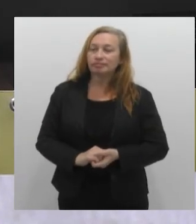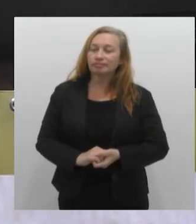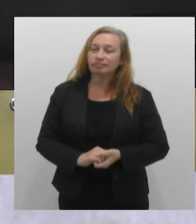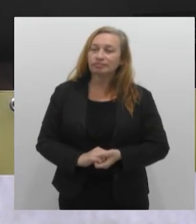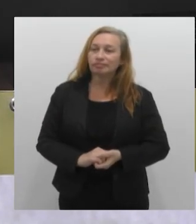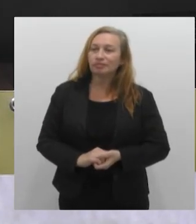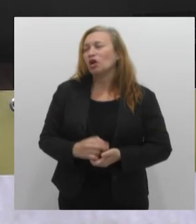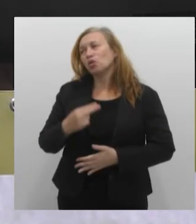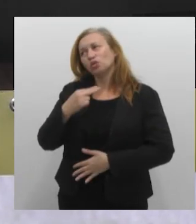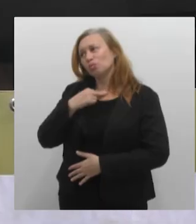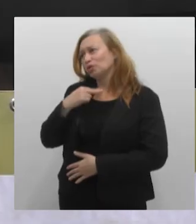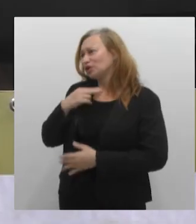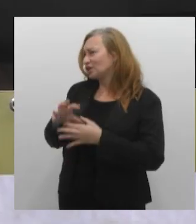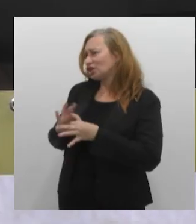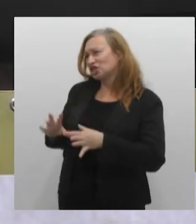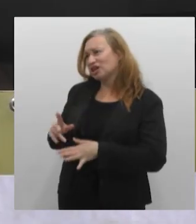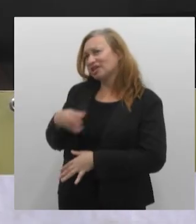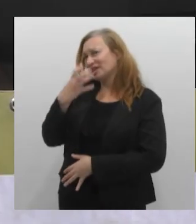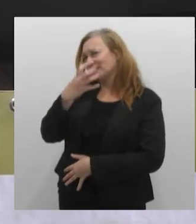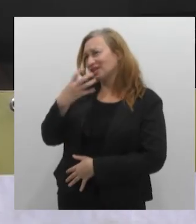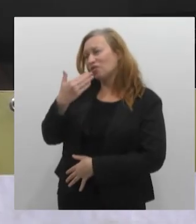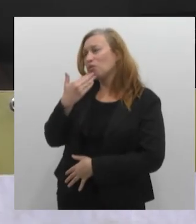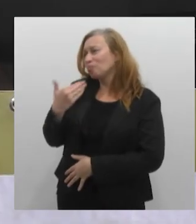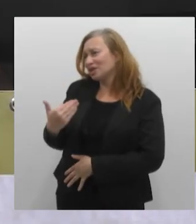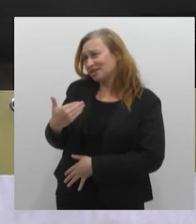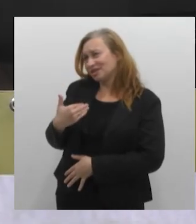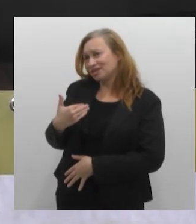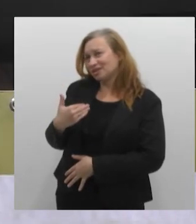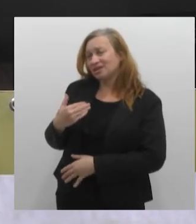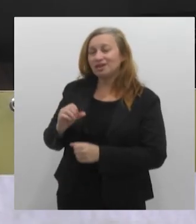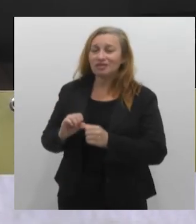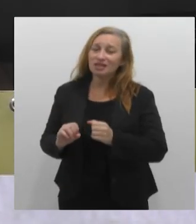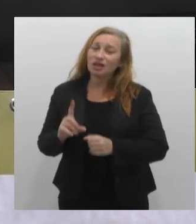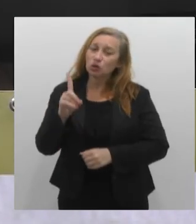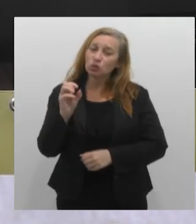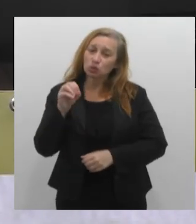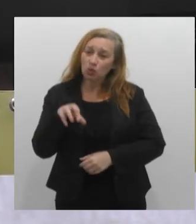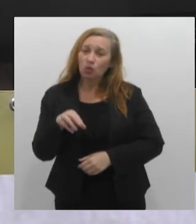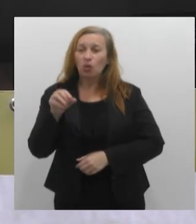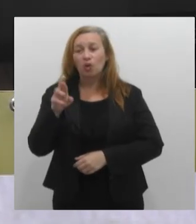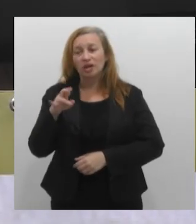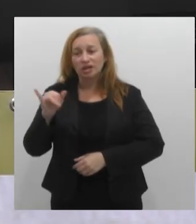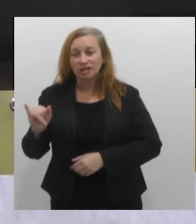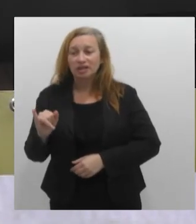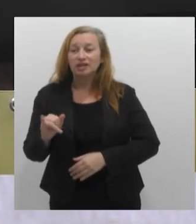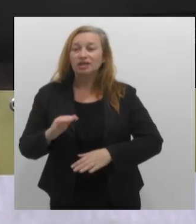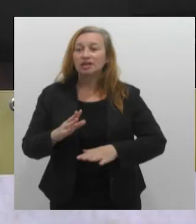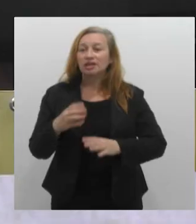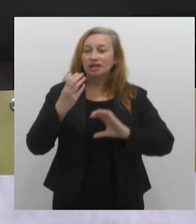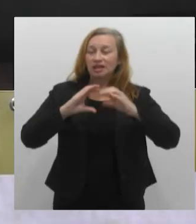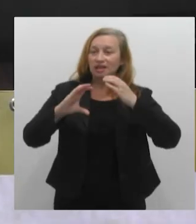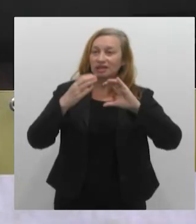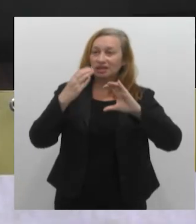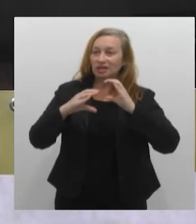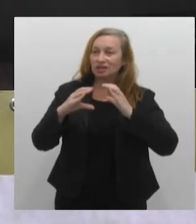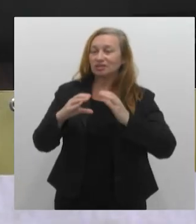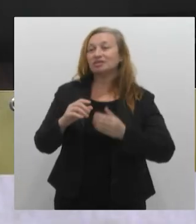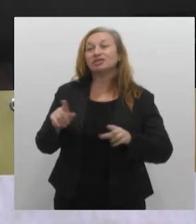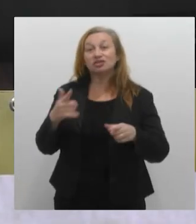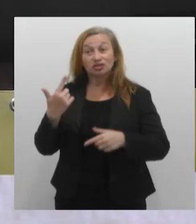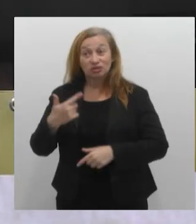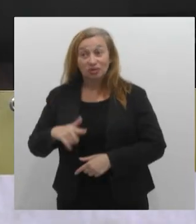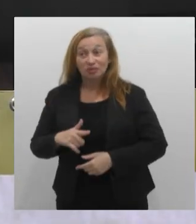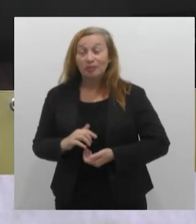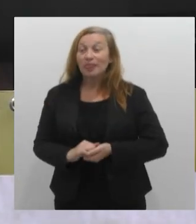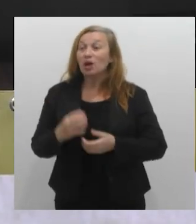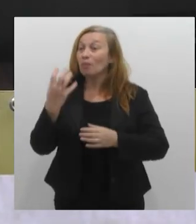eu não podia deixar de cantar, foi um pedido que me fizeram, Dona Ani. Então, nós vamos encerrar esse momento cantando uma canção também. Uma